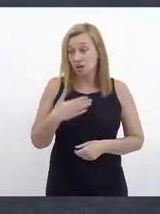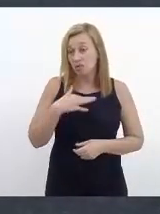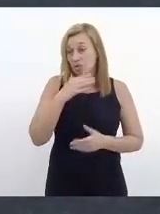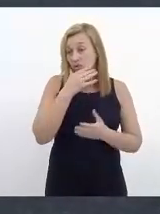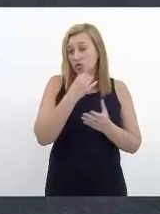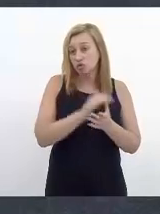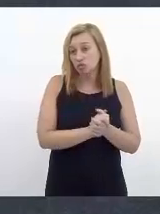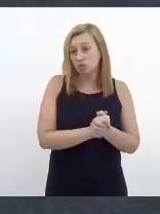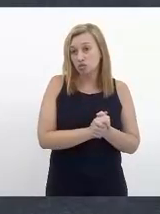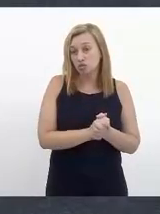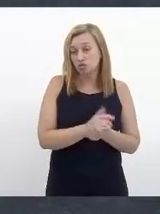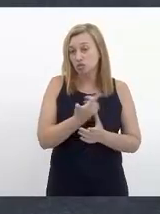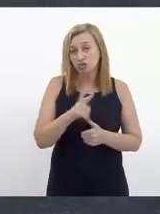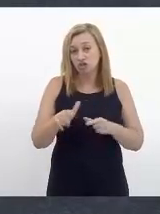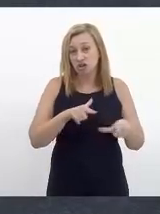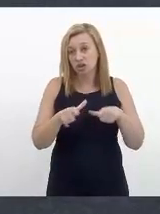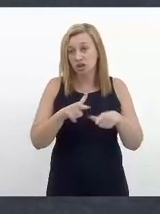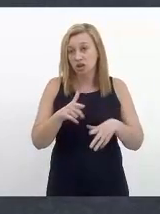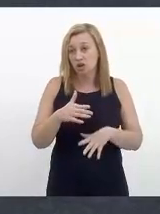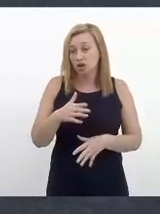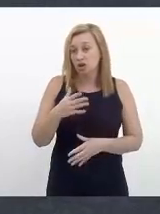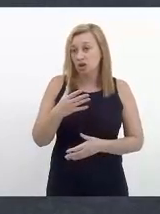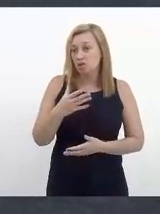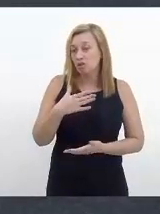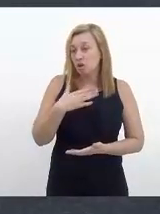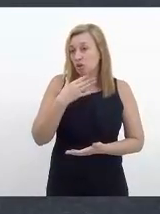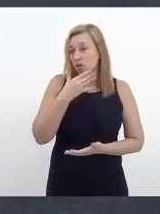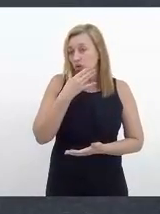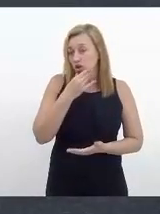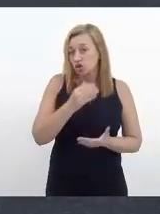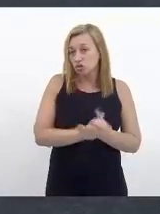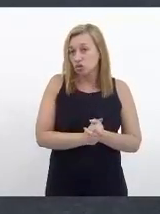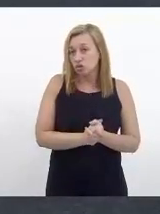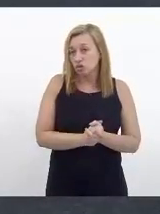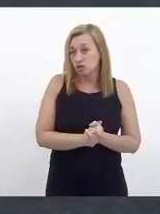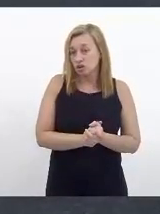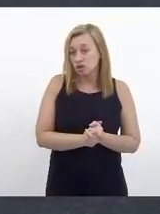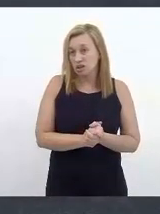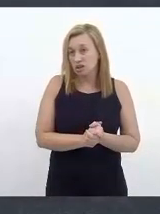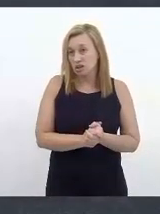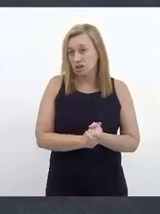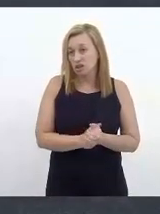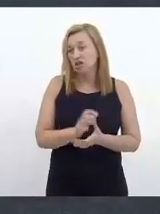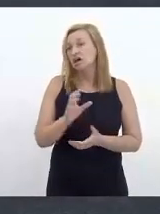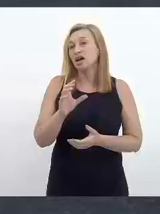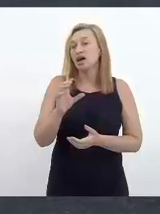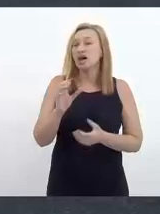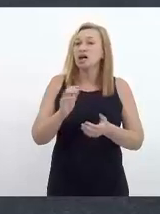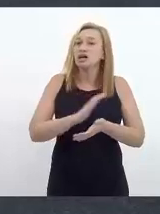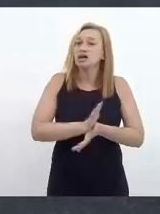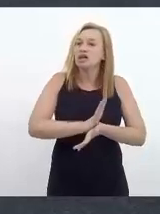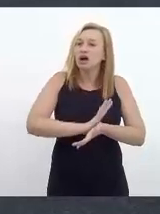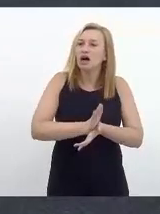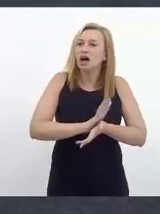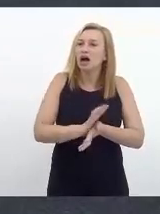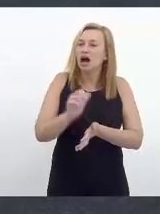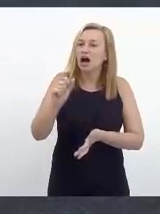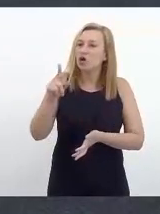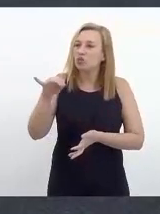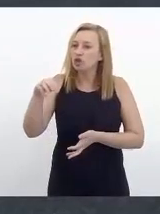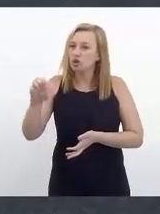estávamos desempregados. E o meu marido catava cacos de alumínio, porque ele é serralheiro de alumínio, já esperando